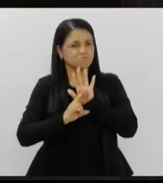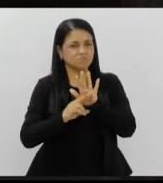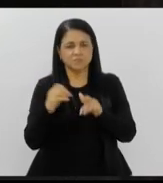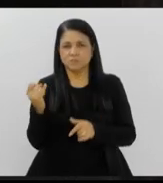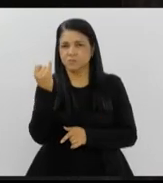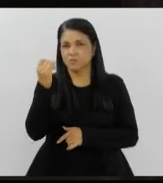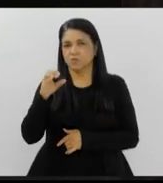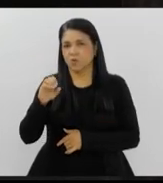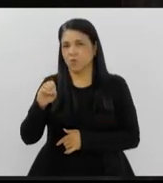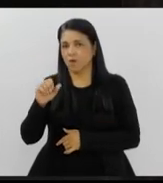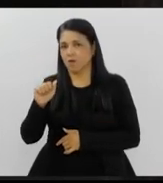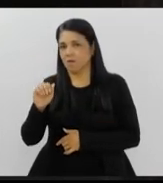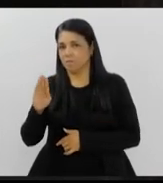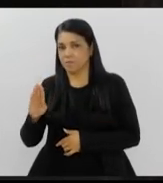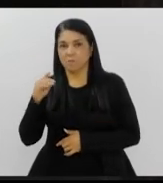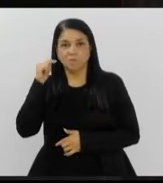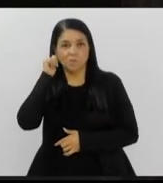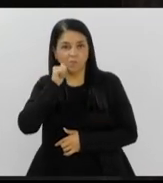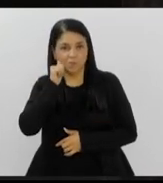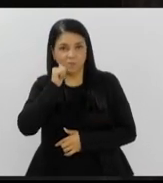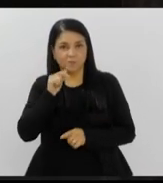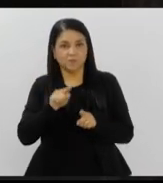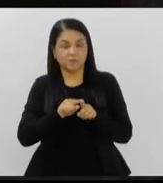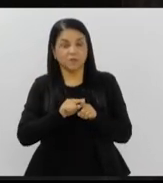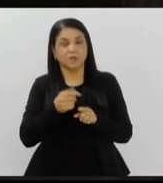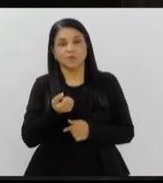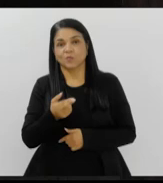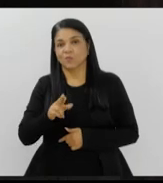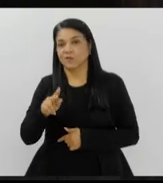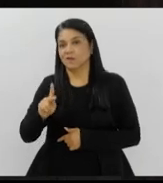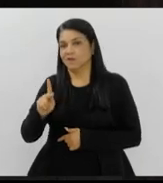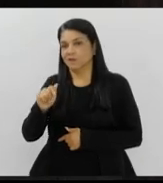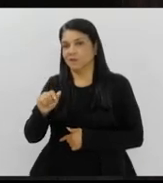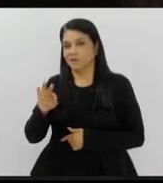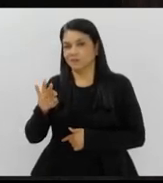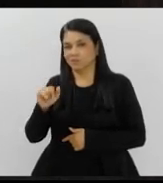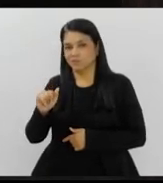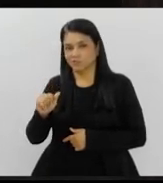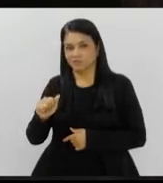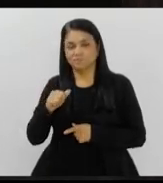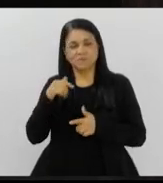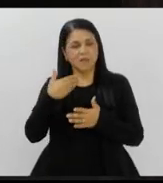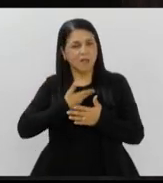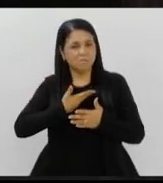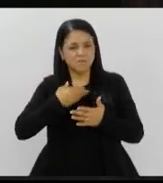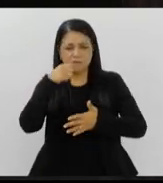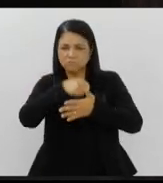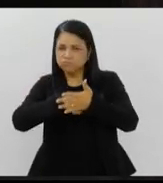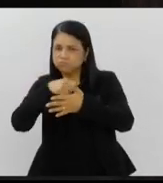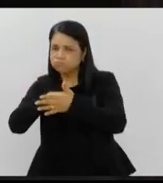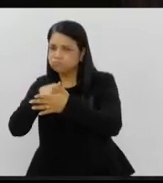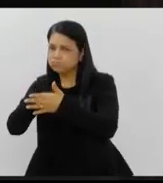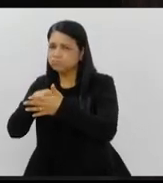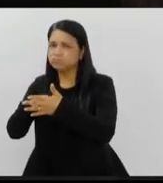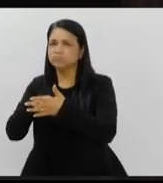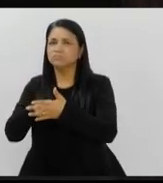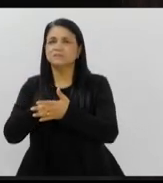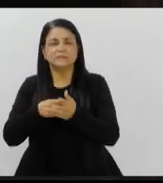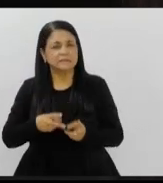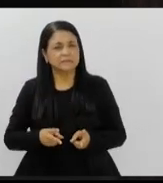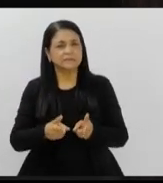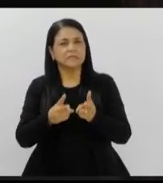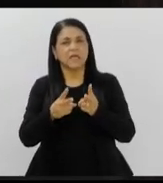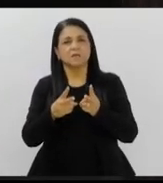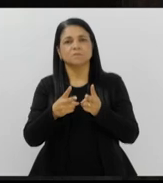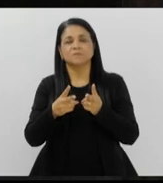da OAB Mulher, doutora Kátia Tavares, nossa amiga de tantas lutas, como ela mesma falou, travamos sempre o